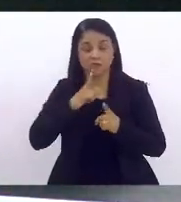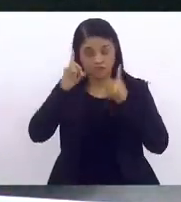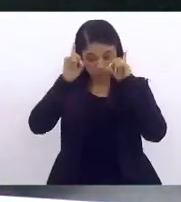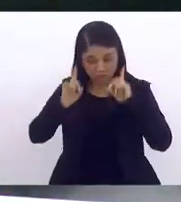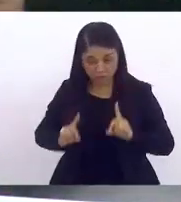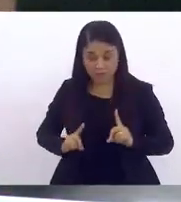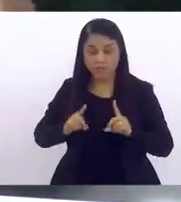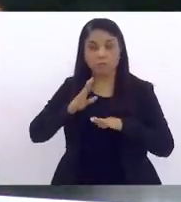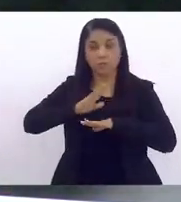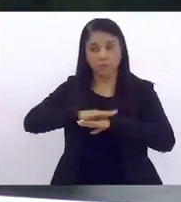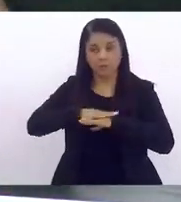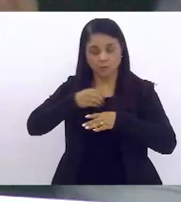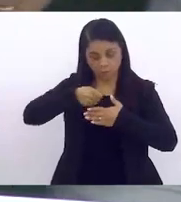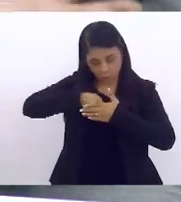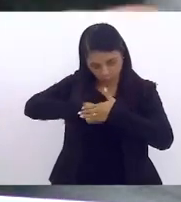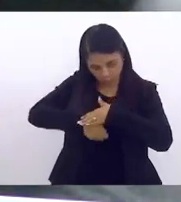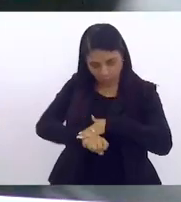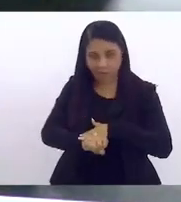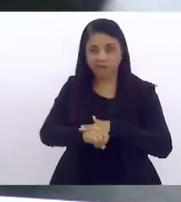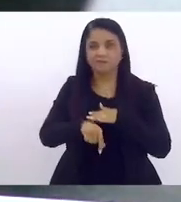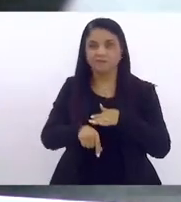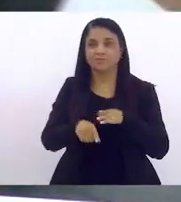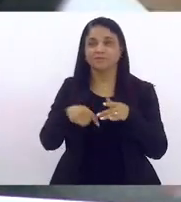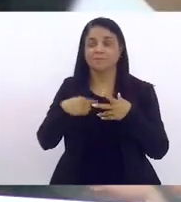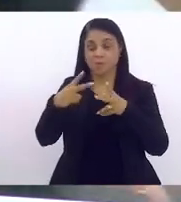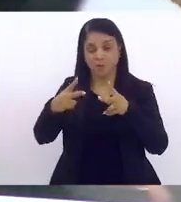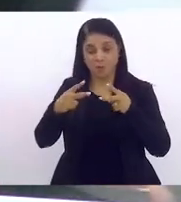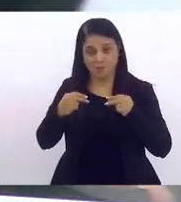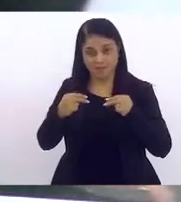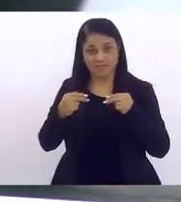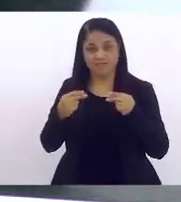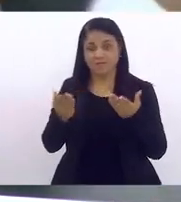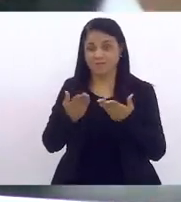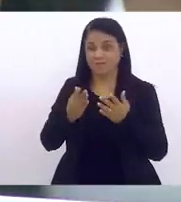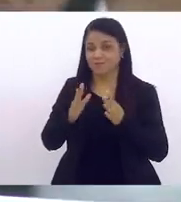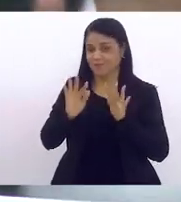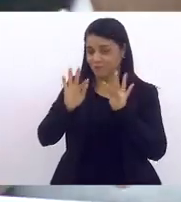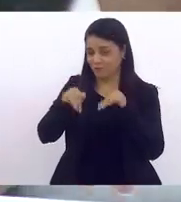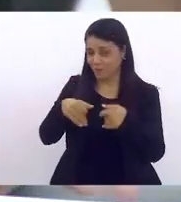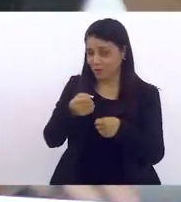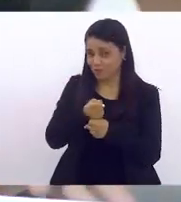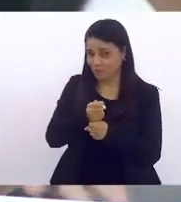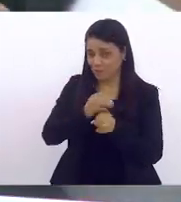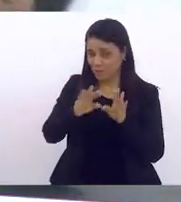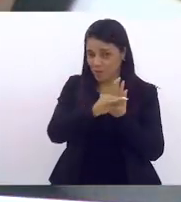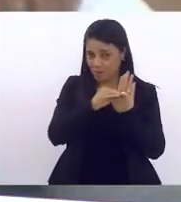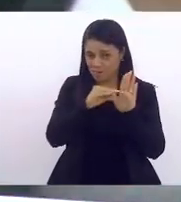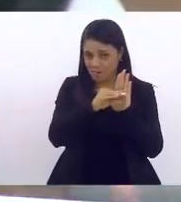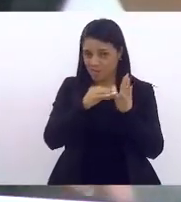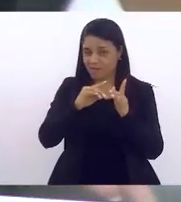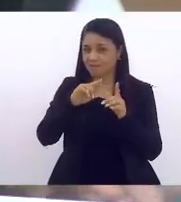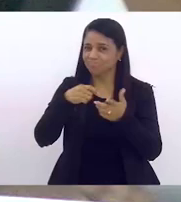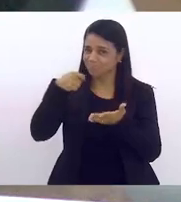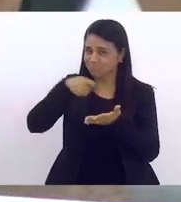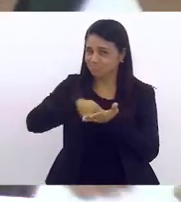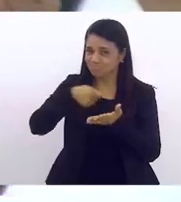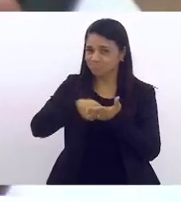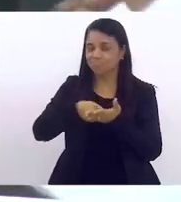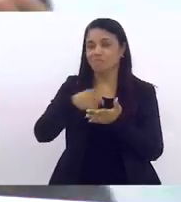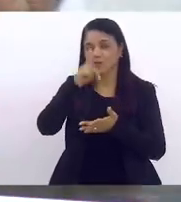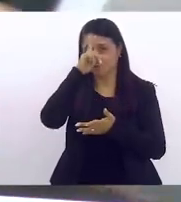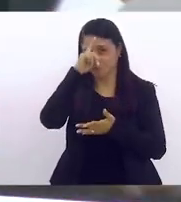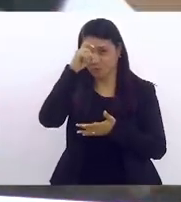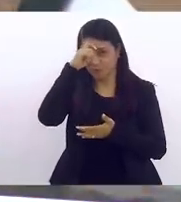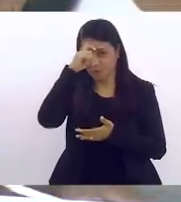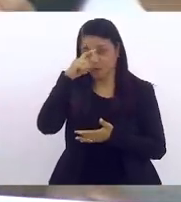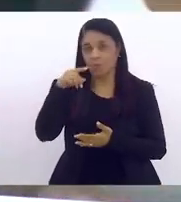do parto, e também por esse presente que a gente teve no final de ano, né, que foi uma emenda impositiva destinada ao Hospital